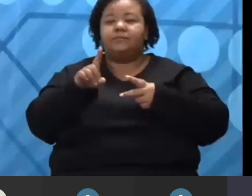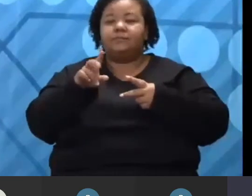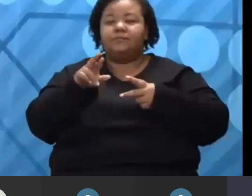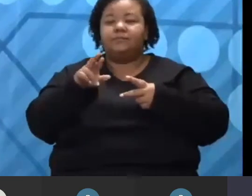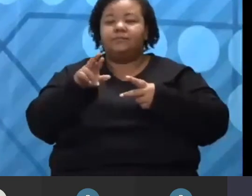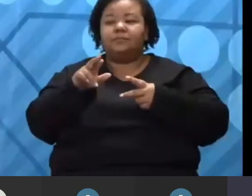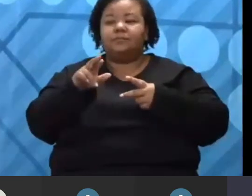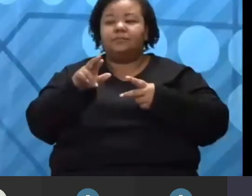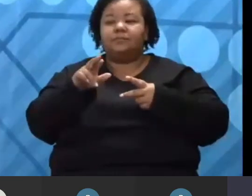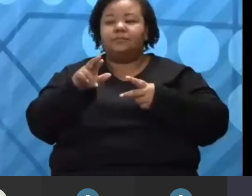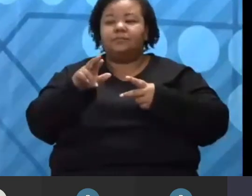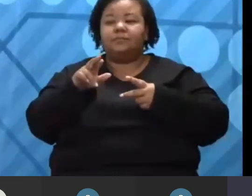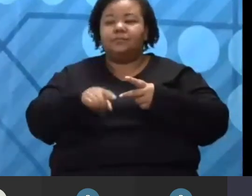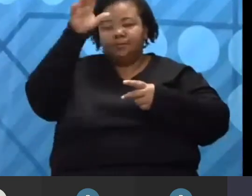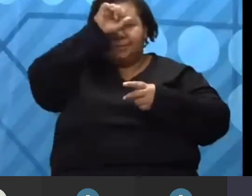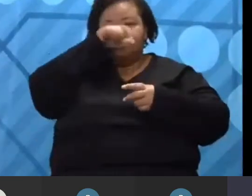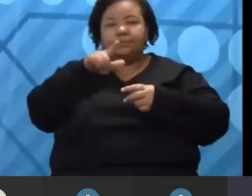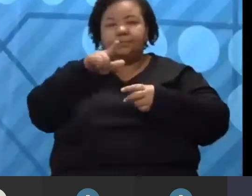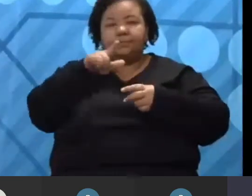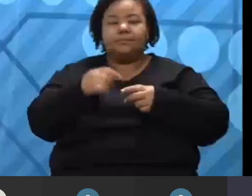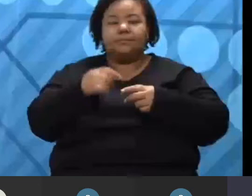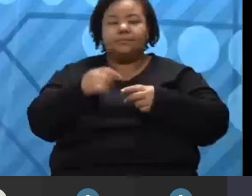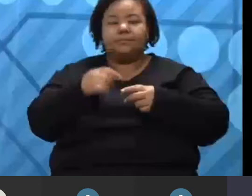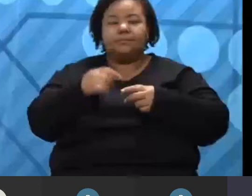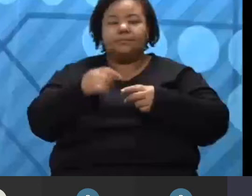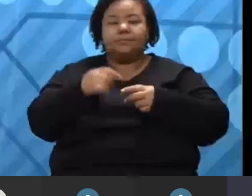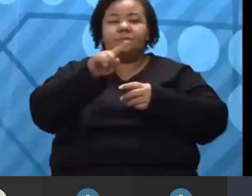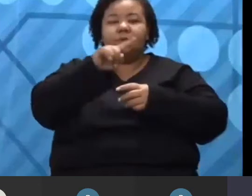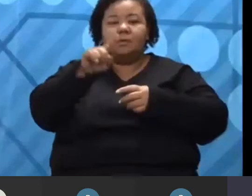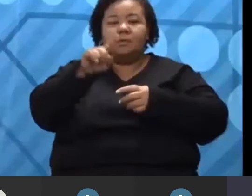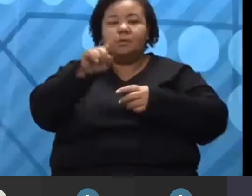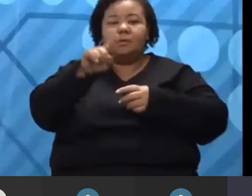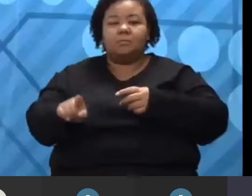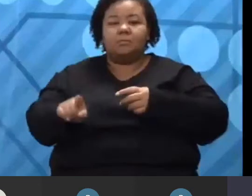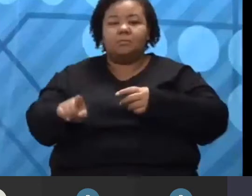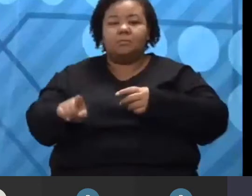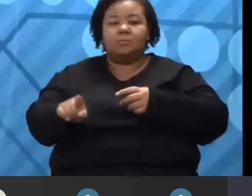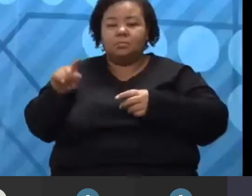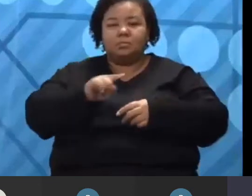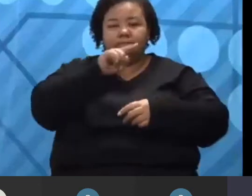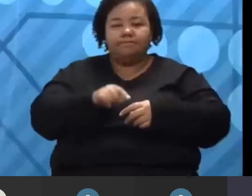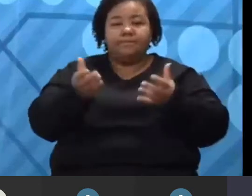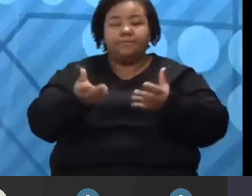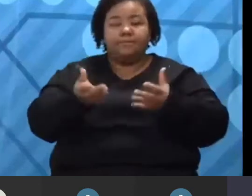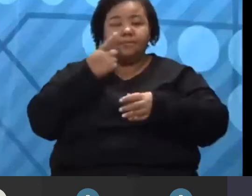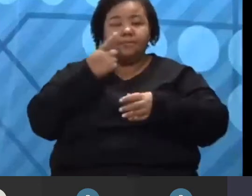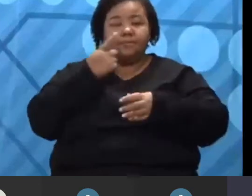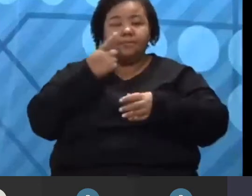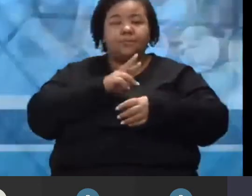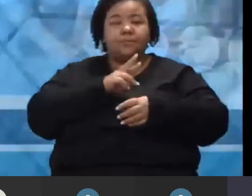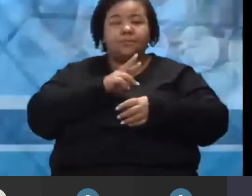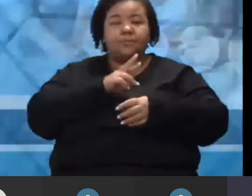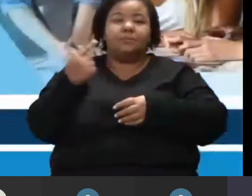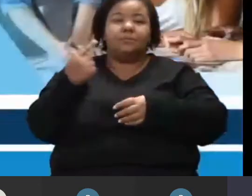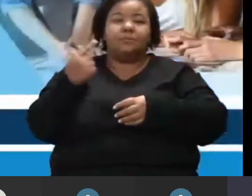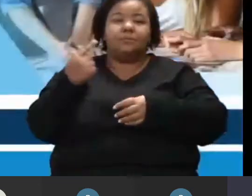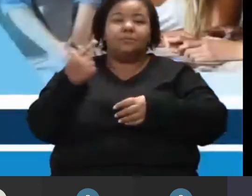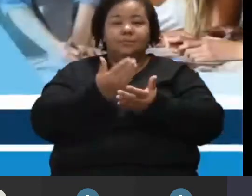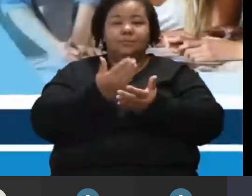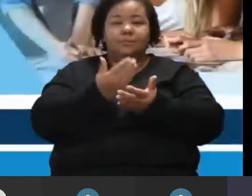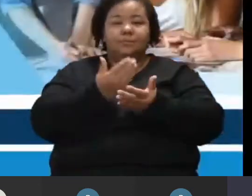técnica de semeadura muito importante, que é a estria de isolamento, a estria de esgotamento. Vamos agora aos resultados da nossa aula, vamos